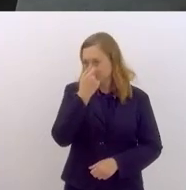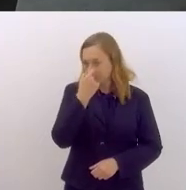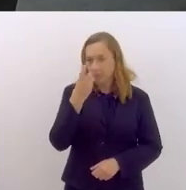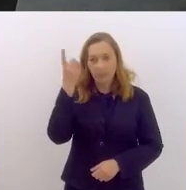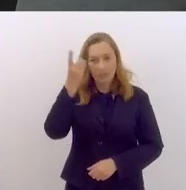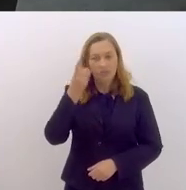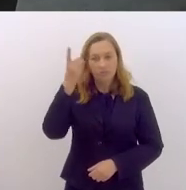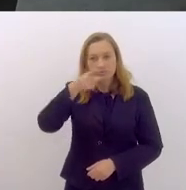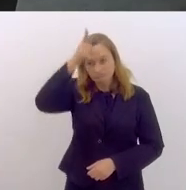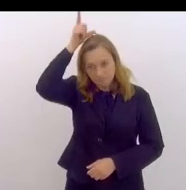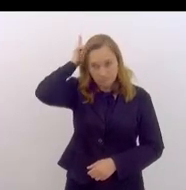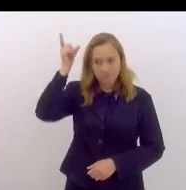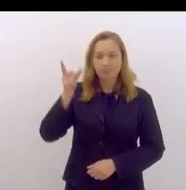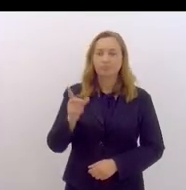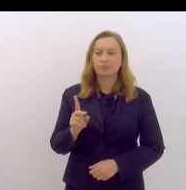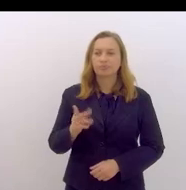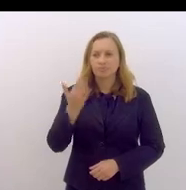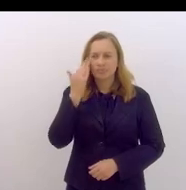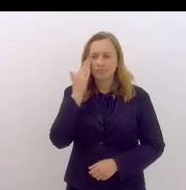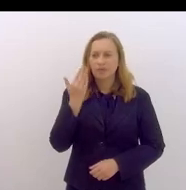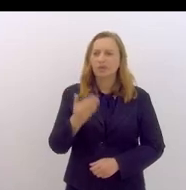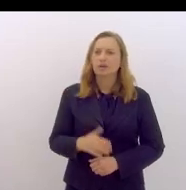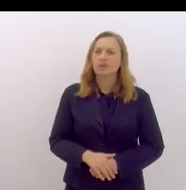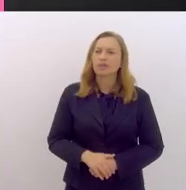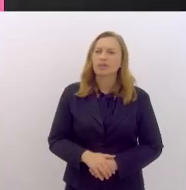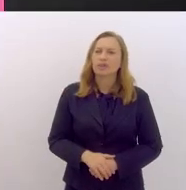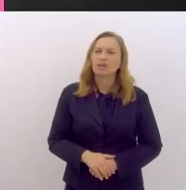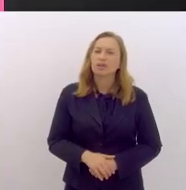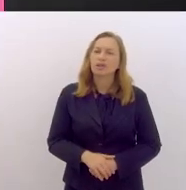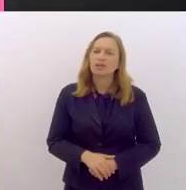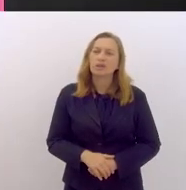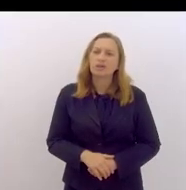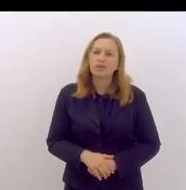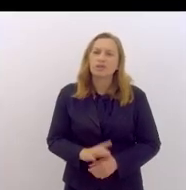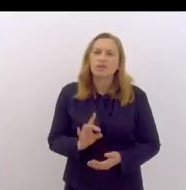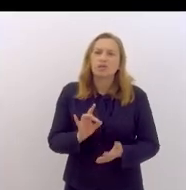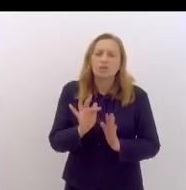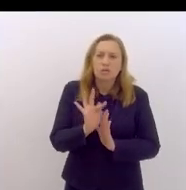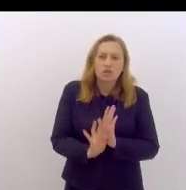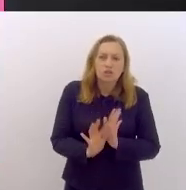Luiz Paulo, Vossa Excelência entendeu o meu questionamento? É suprimir o 11 no texto original.